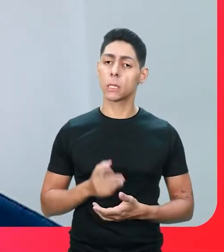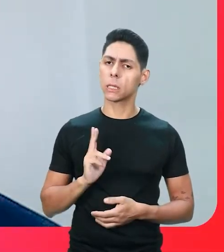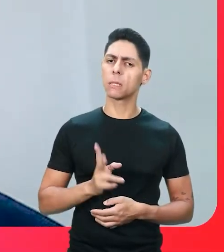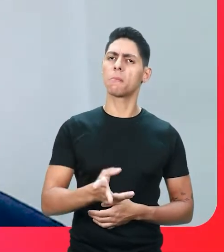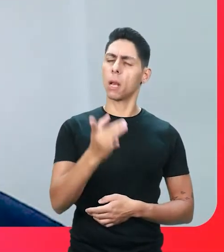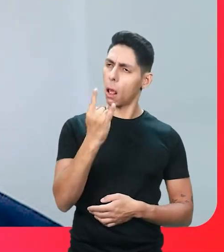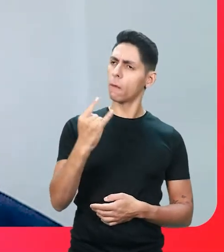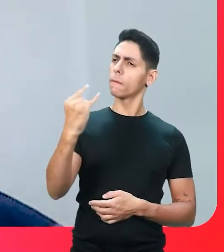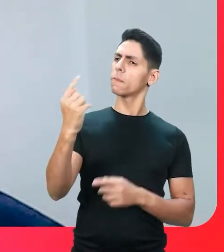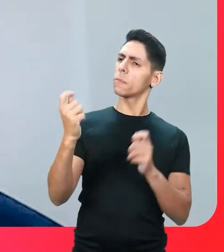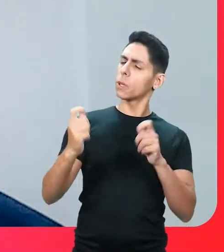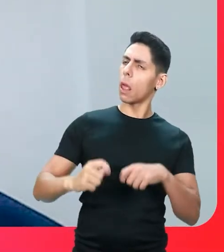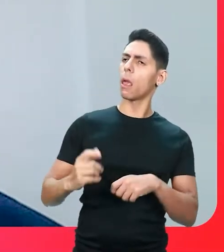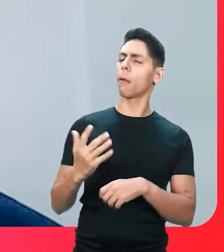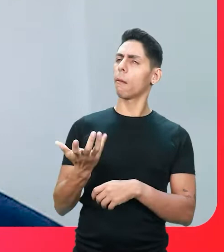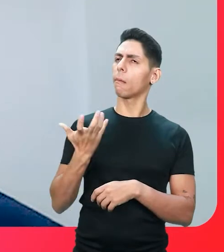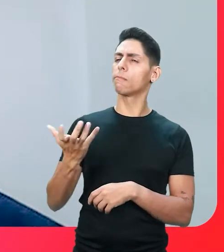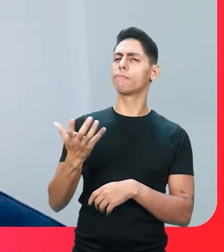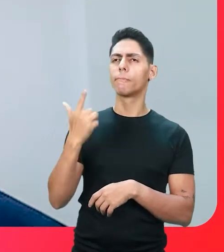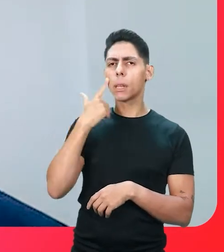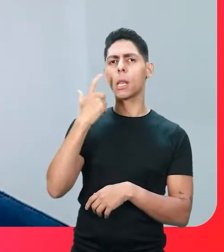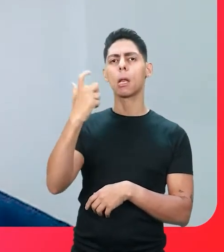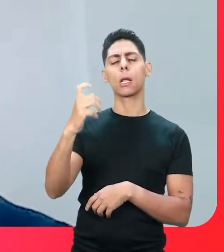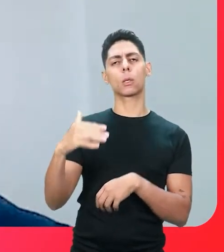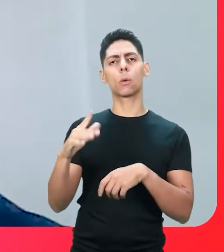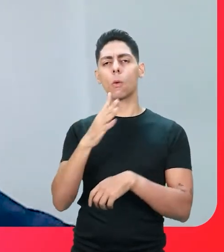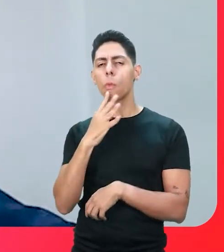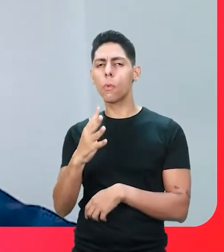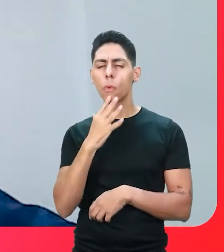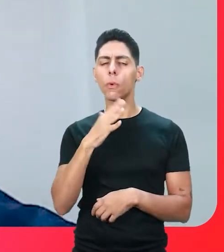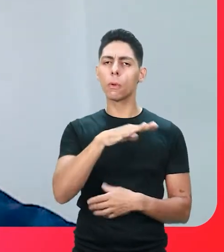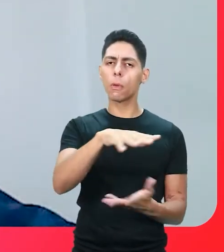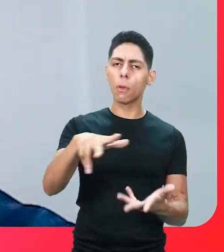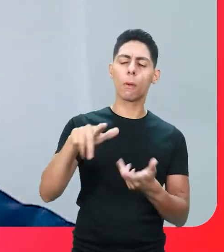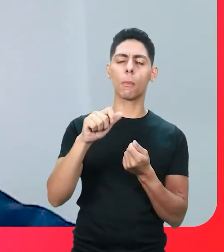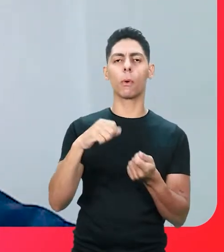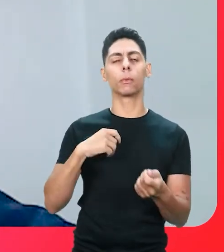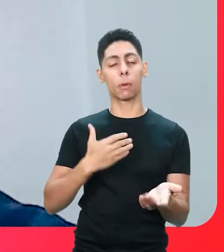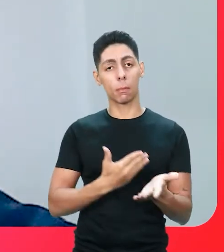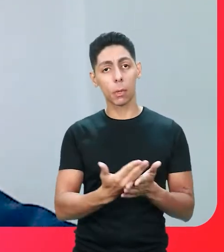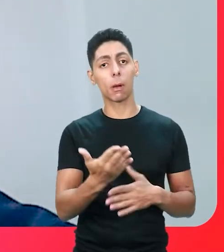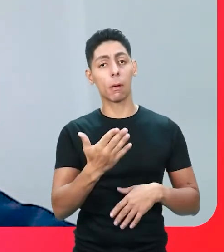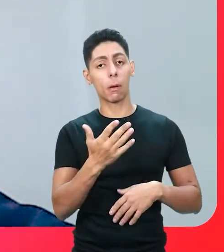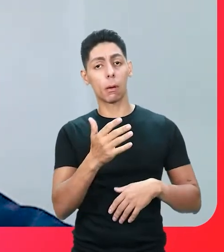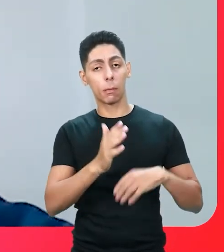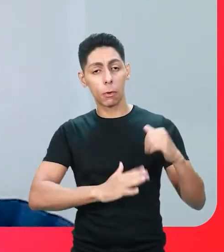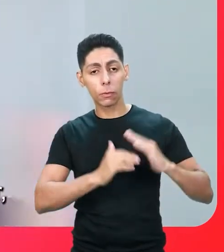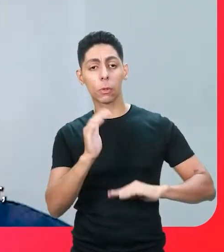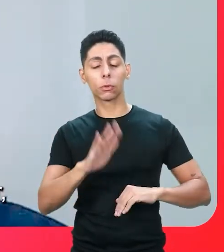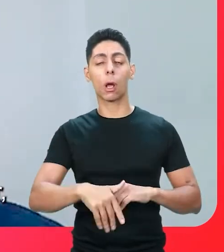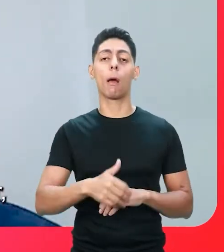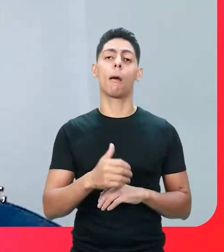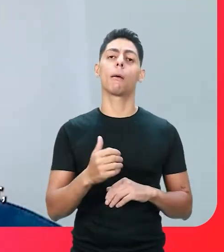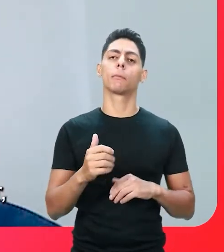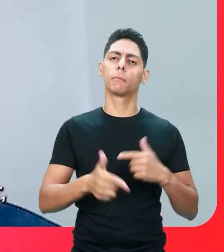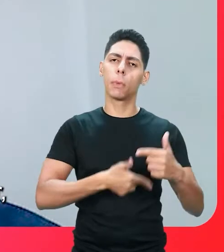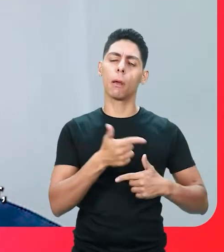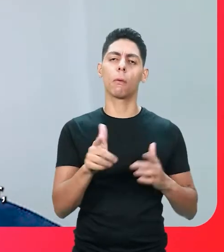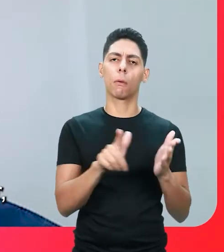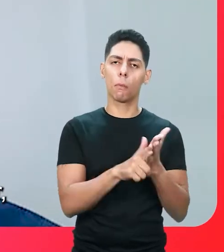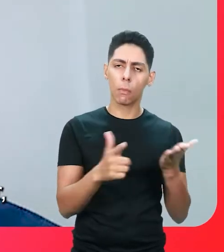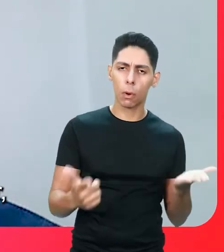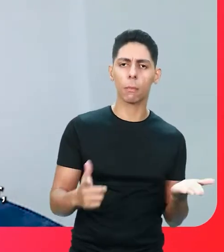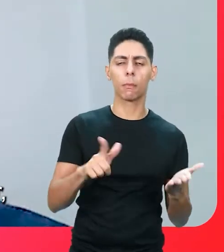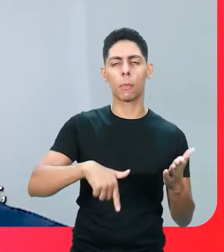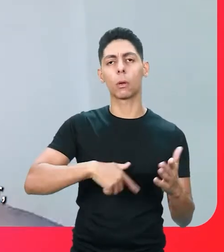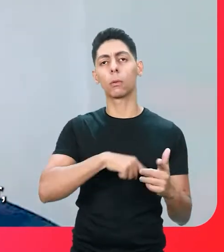conhecer o mundo, graças à minha profissão, tanto de 84 a 92 como repórter, quanto de 92 em diante